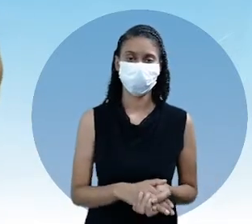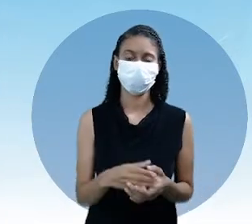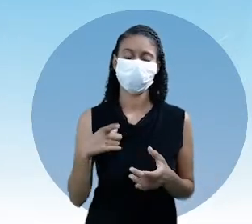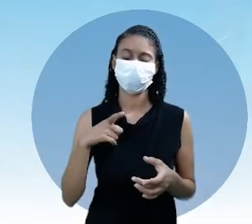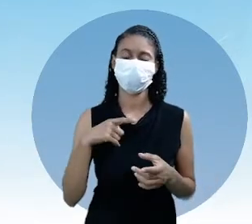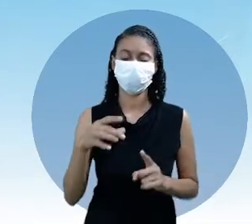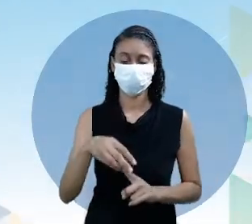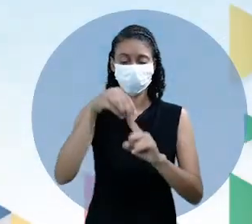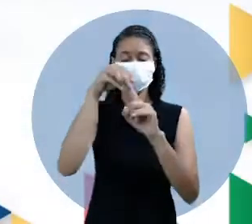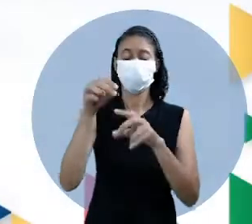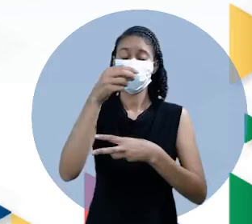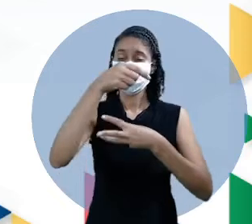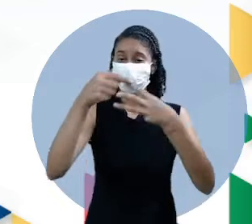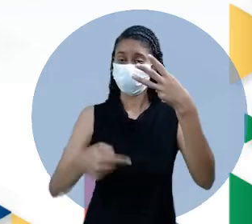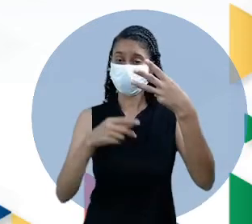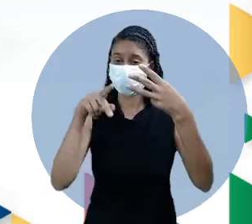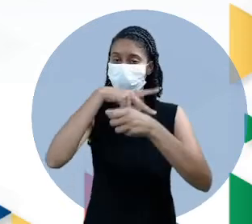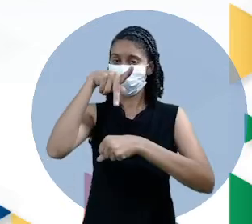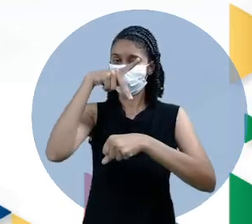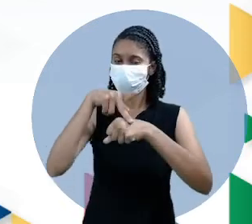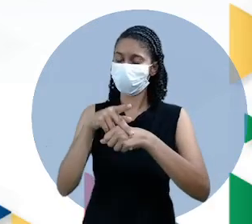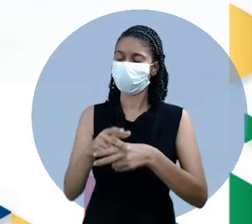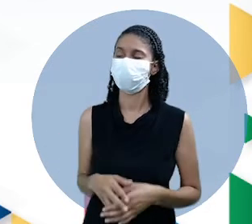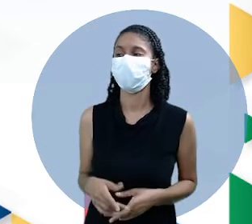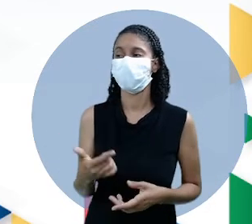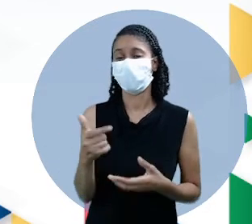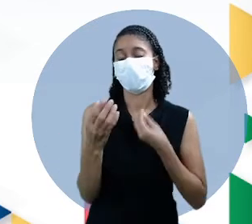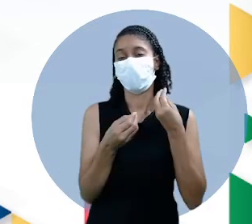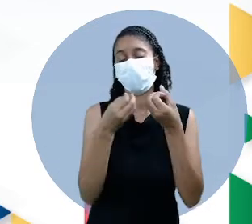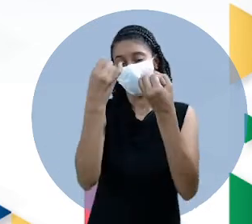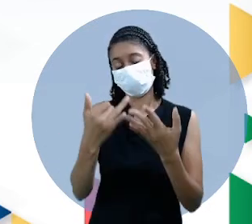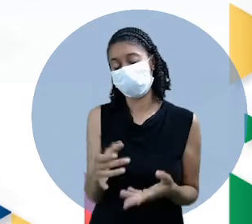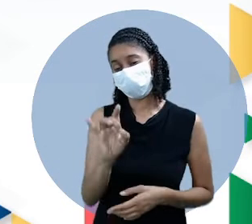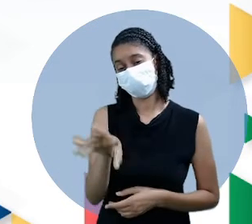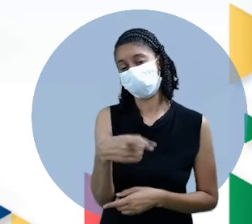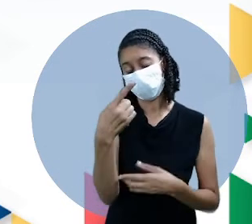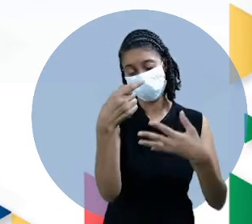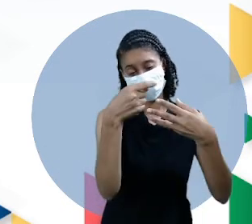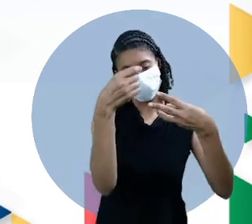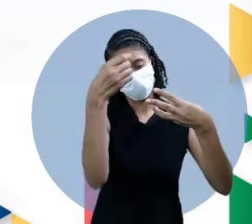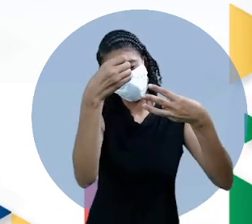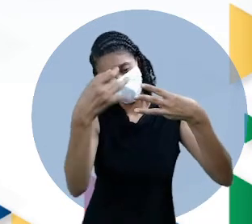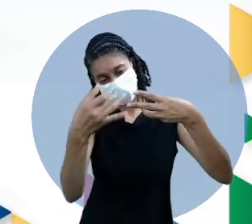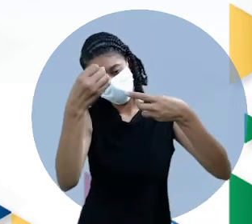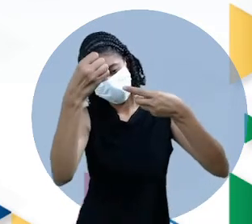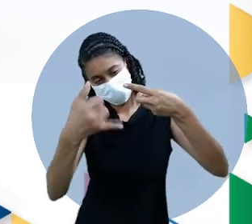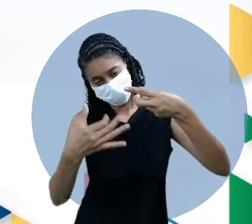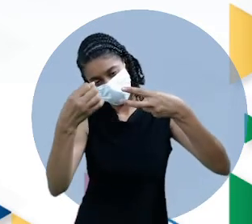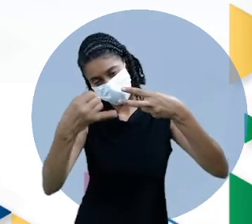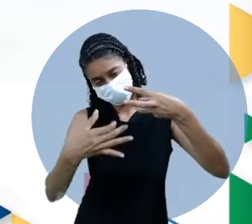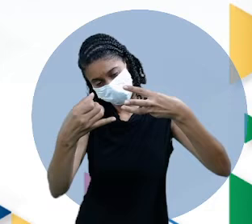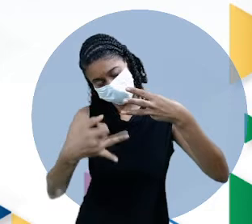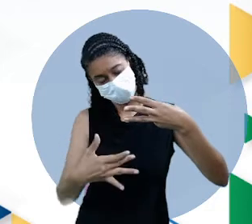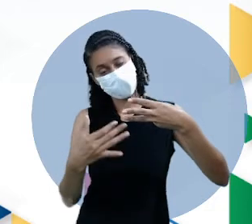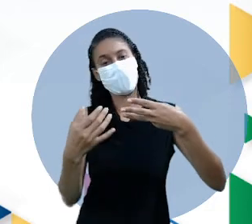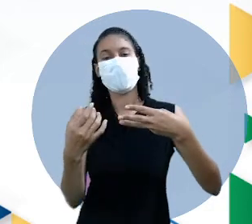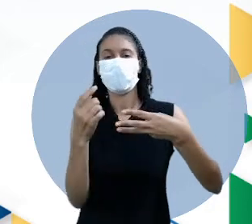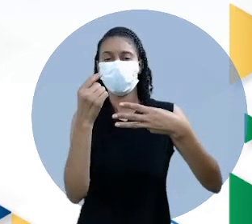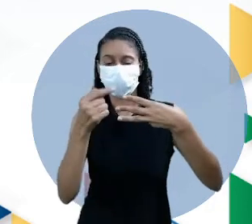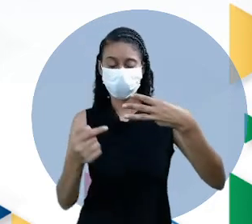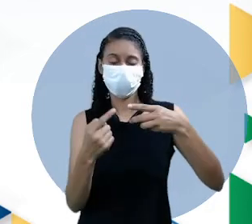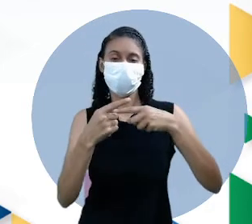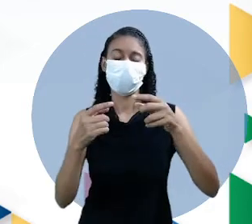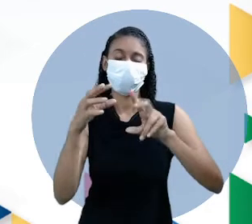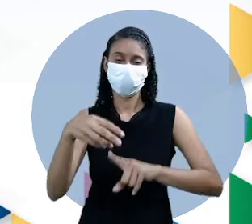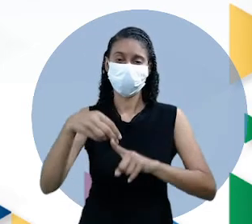destacar 3 países, né, visto que não dá para a gente falar especificamente sobre cada um numa aula de 25 minutos. Mas vamos